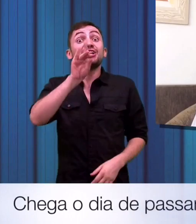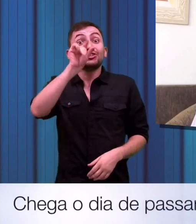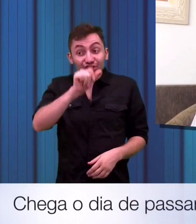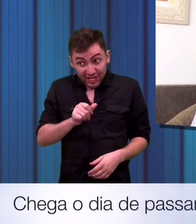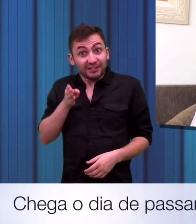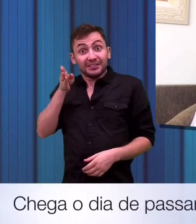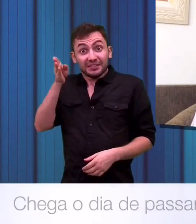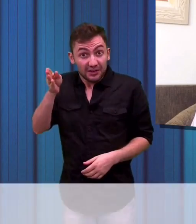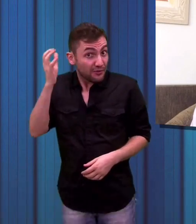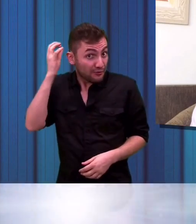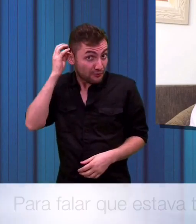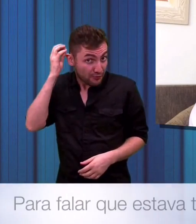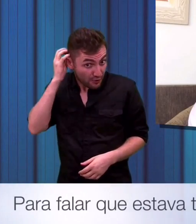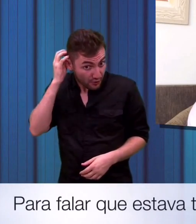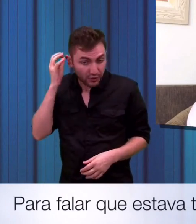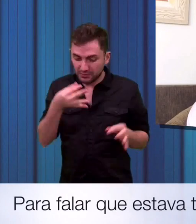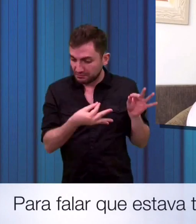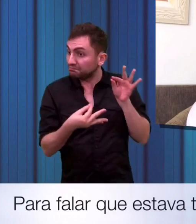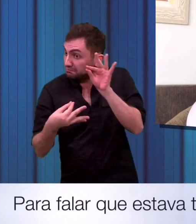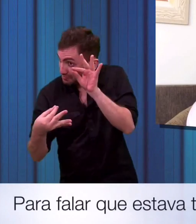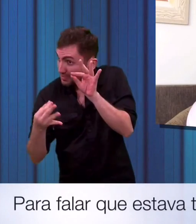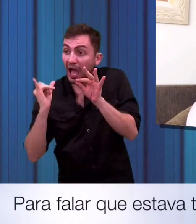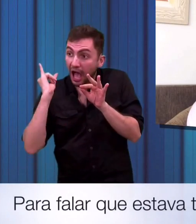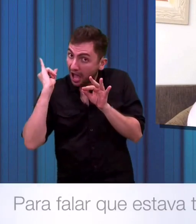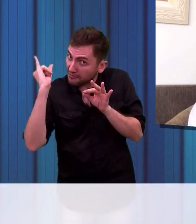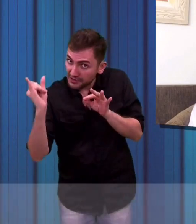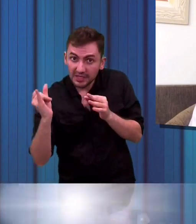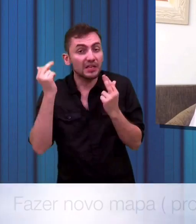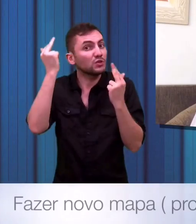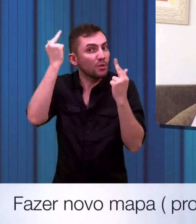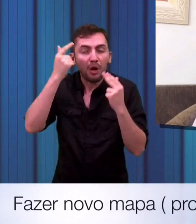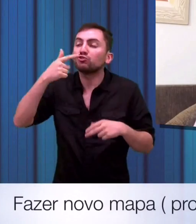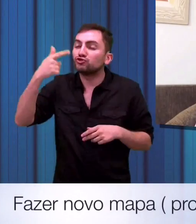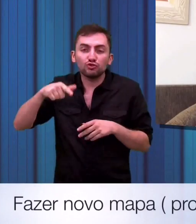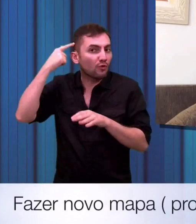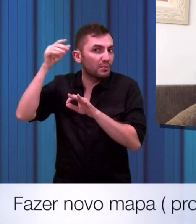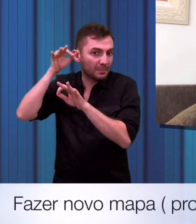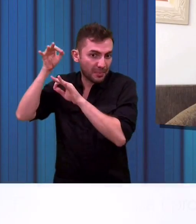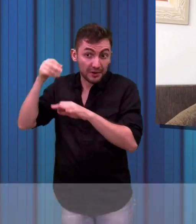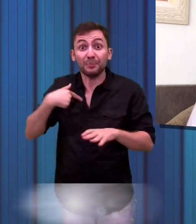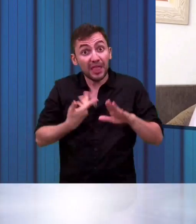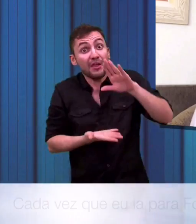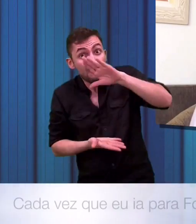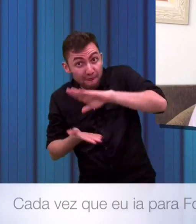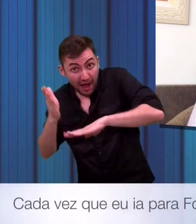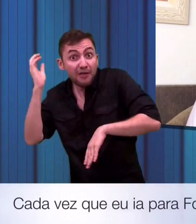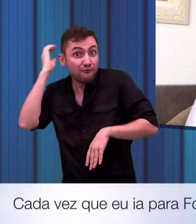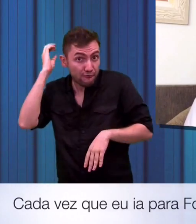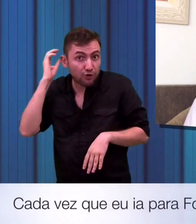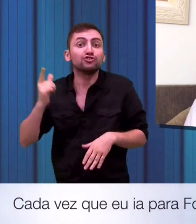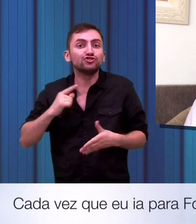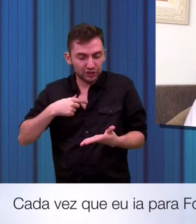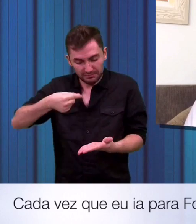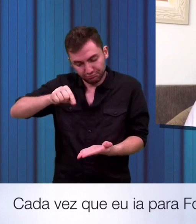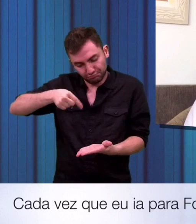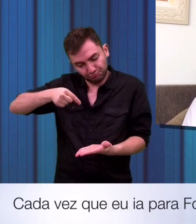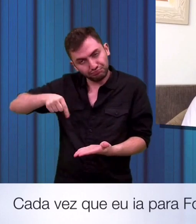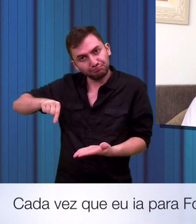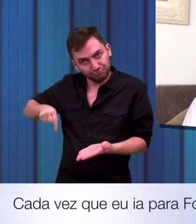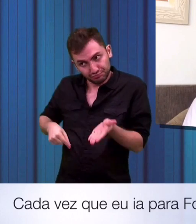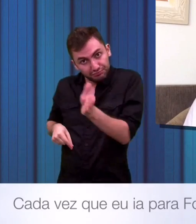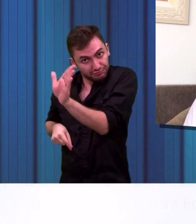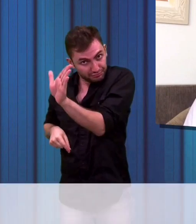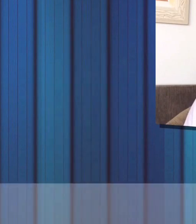Chega o dia de passar com a fono, para falar que estava tudo ok com o exame, fazer novo mapa. Cada vez que eu ia para a fono, tinha